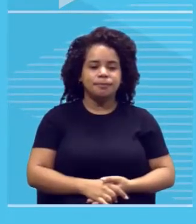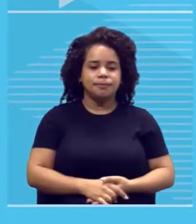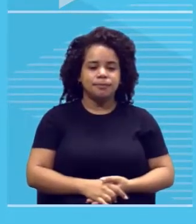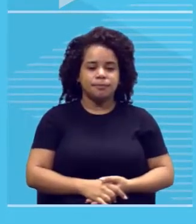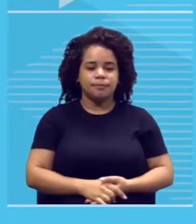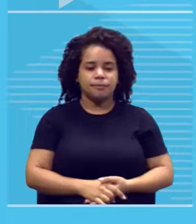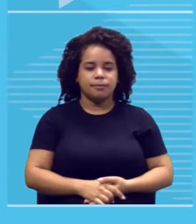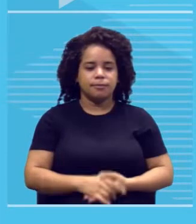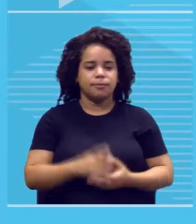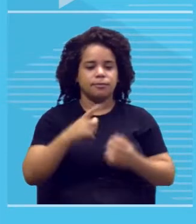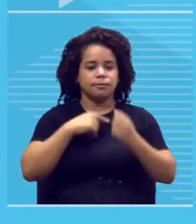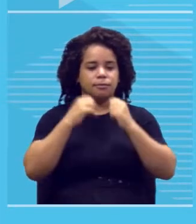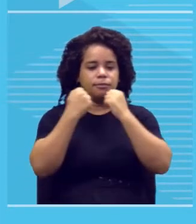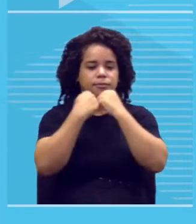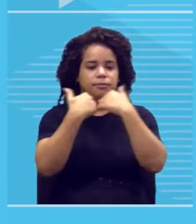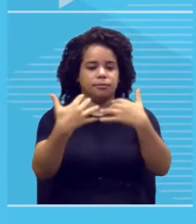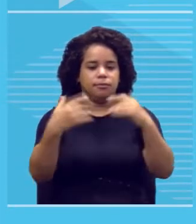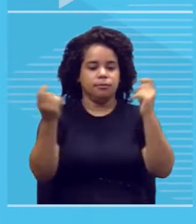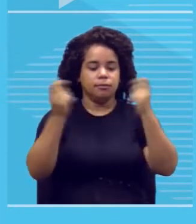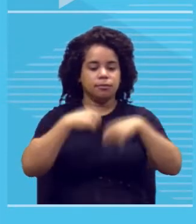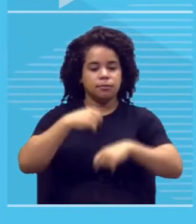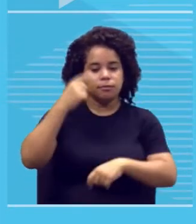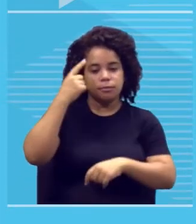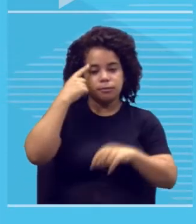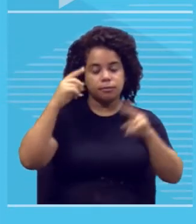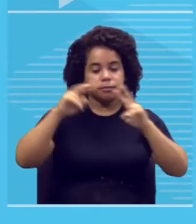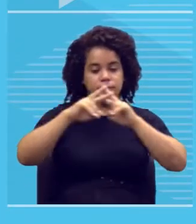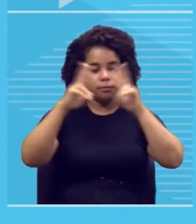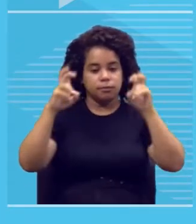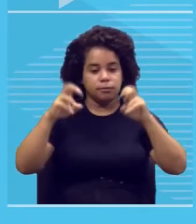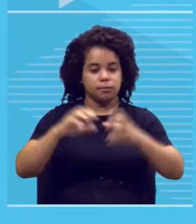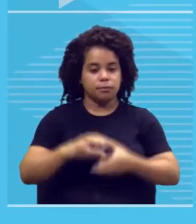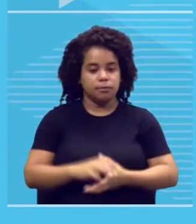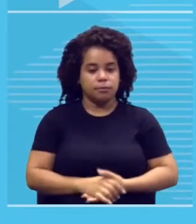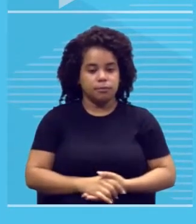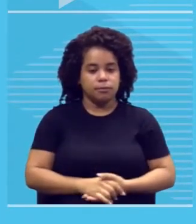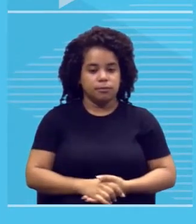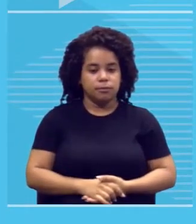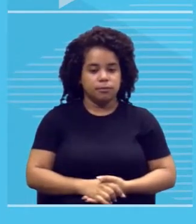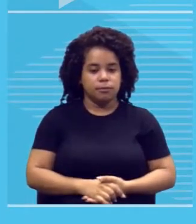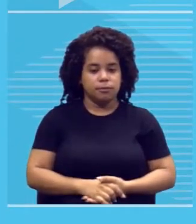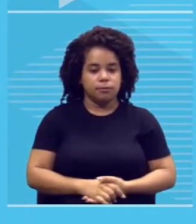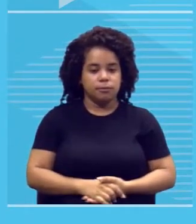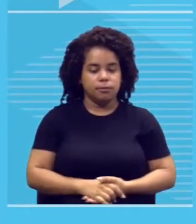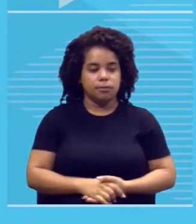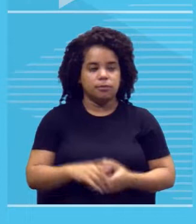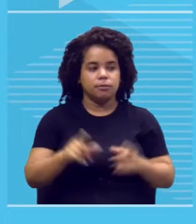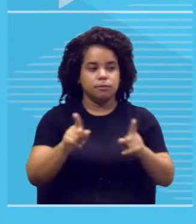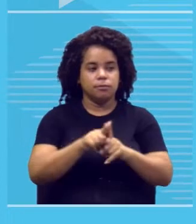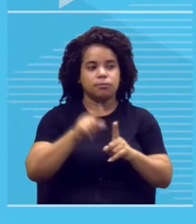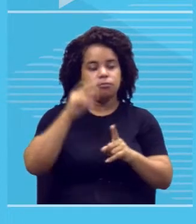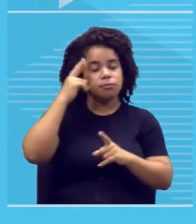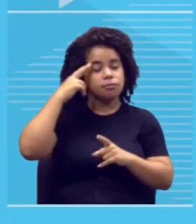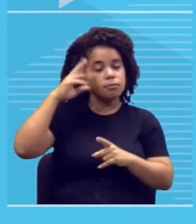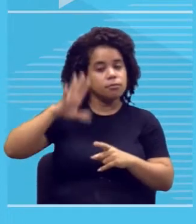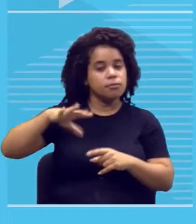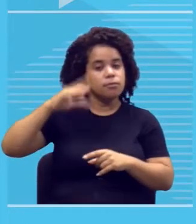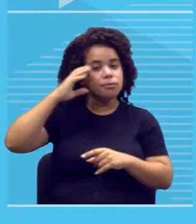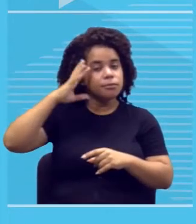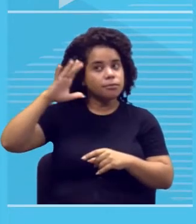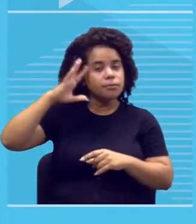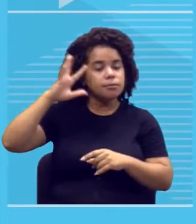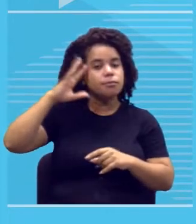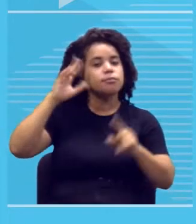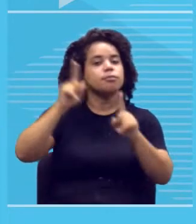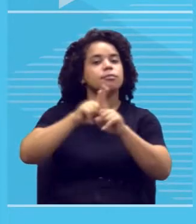levando a plateia refletir e não só refletir mas também também decidi que lado e vai